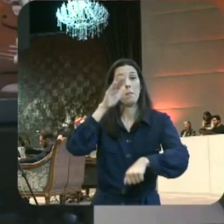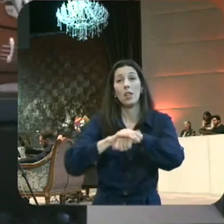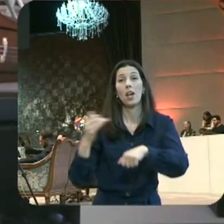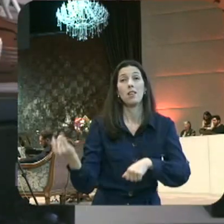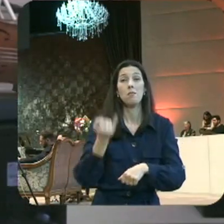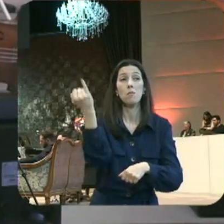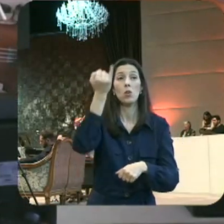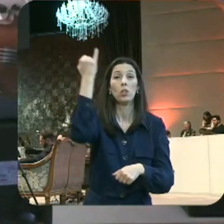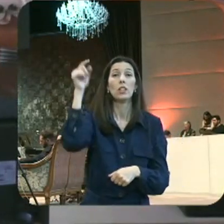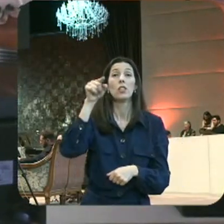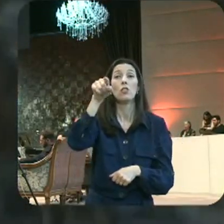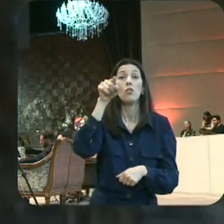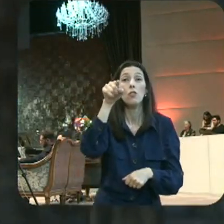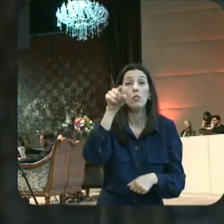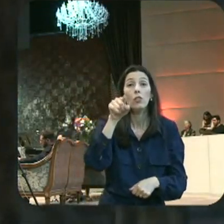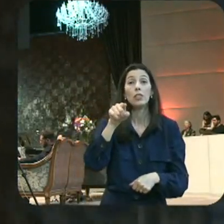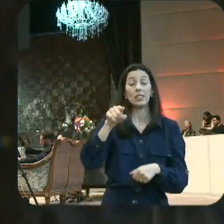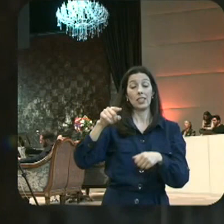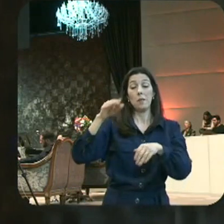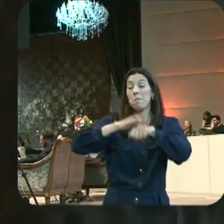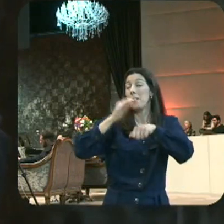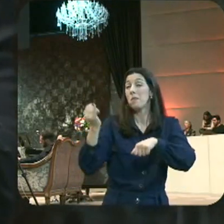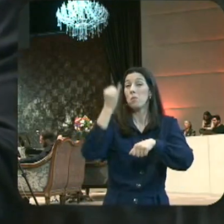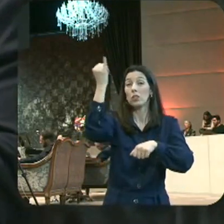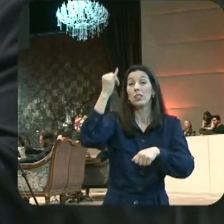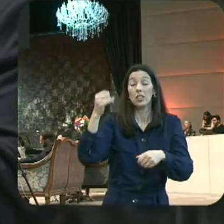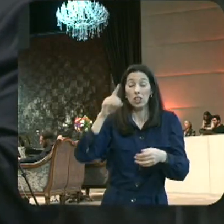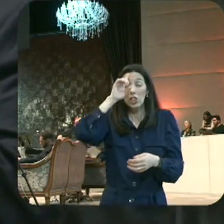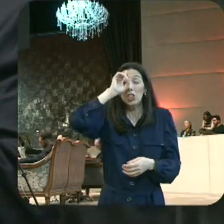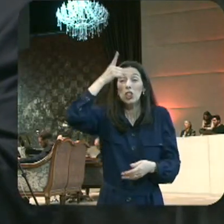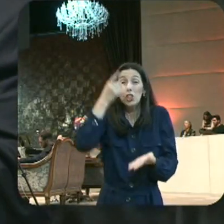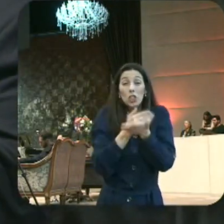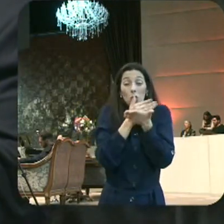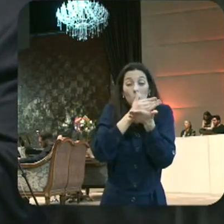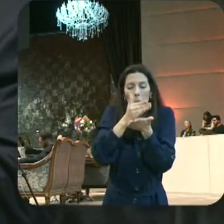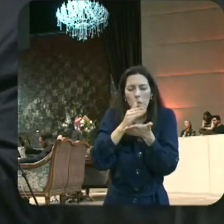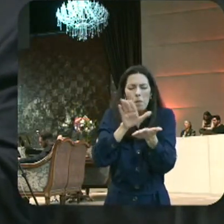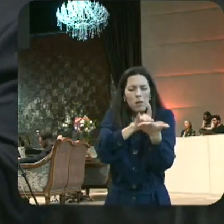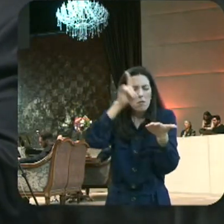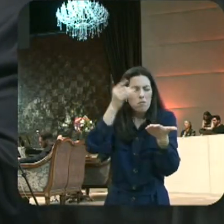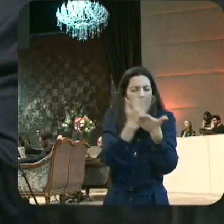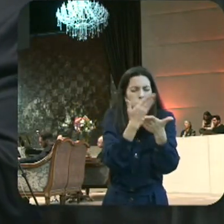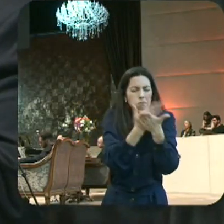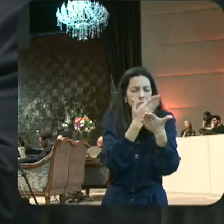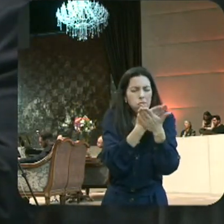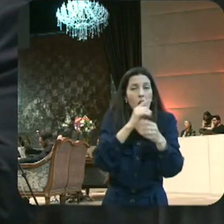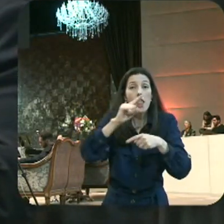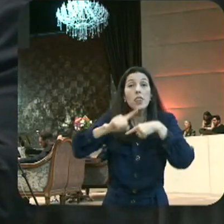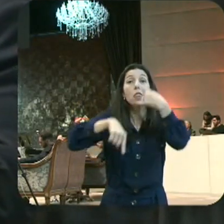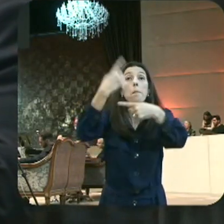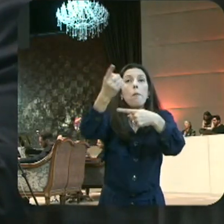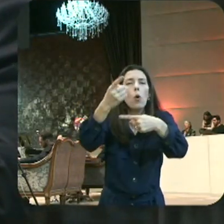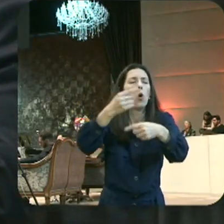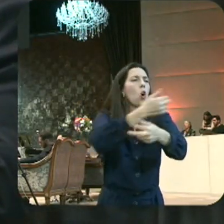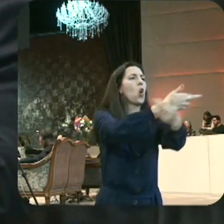Começa o teu dia na presença de Deus e vai ver como o teu dia vai ser abençoado.